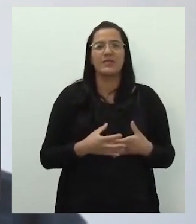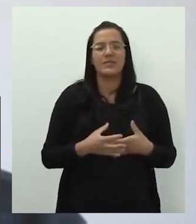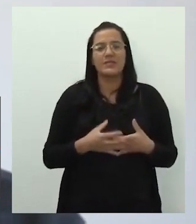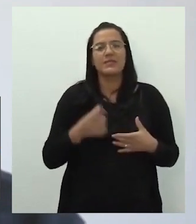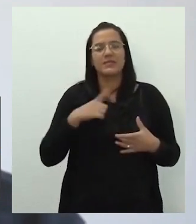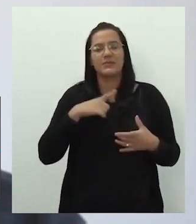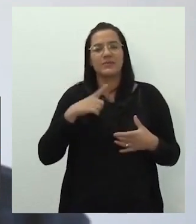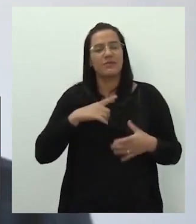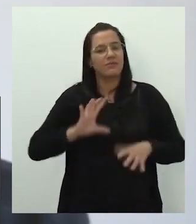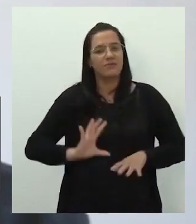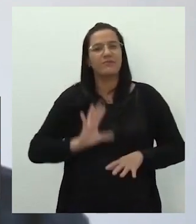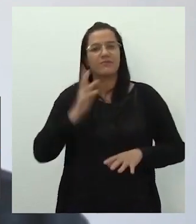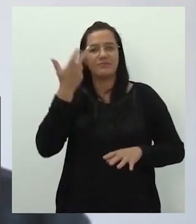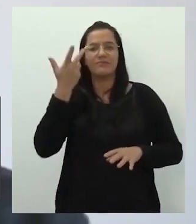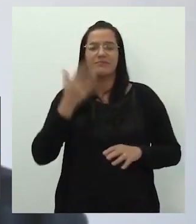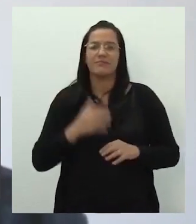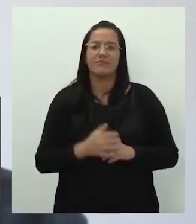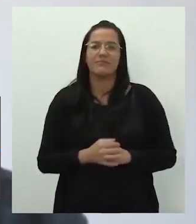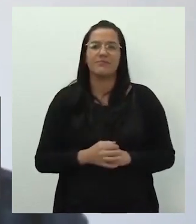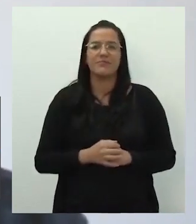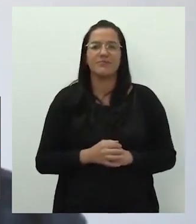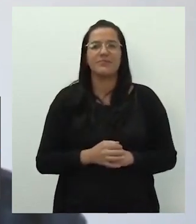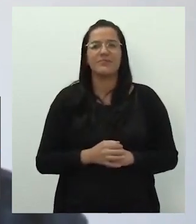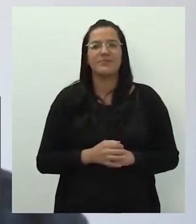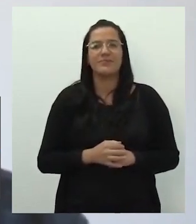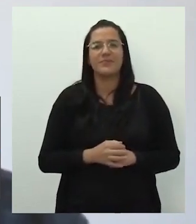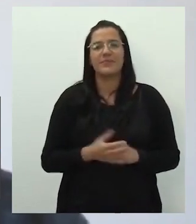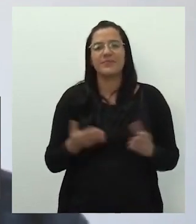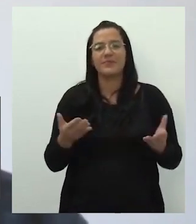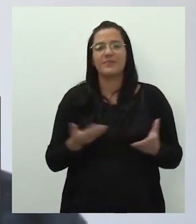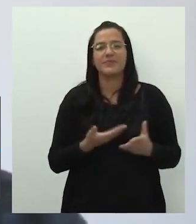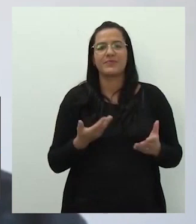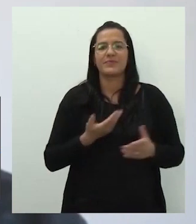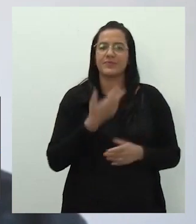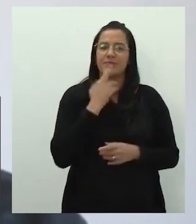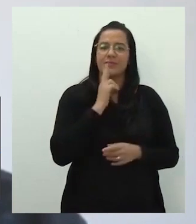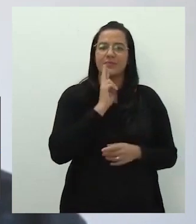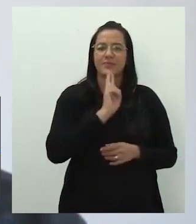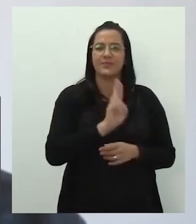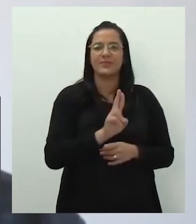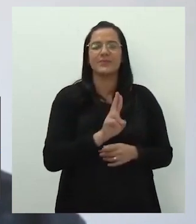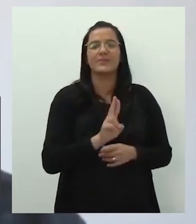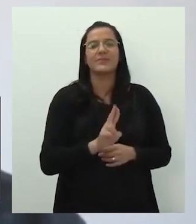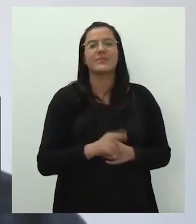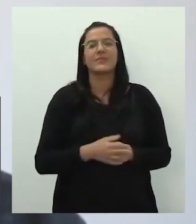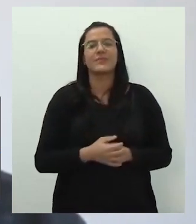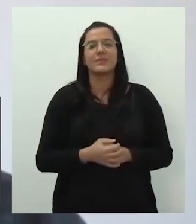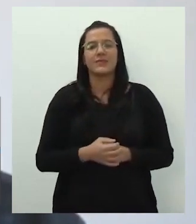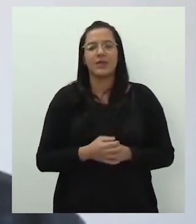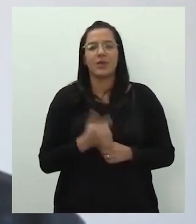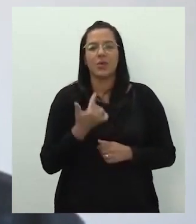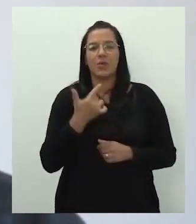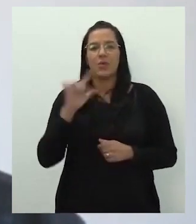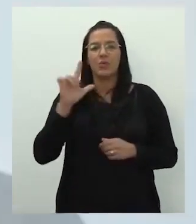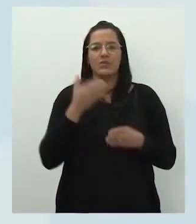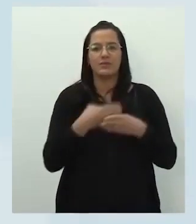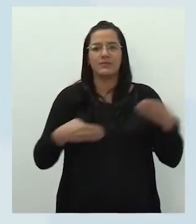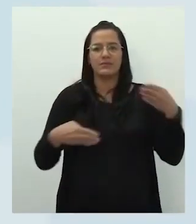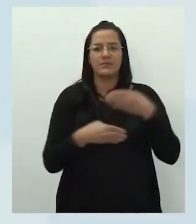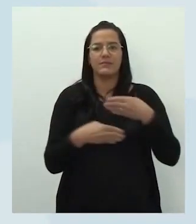essas surpresas, né? Então, vamos comentar, né, a resolução, acho que vai passar para o próximo slide, é